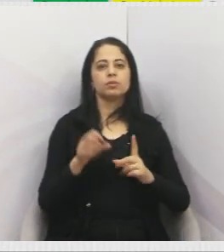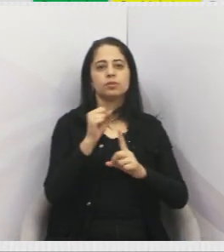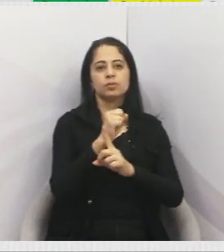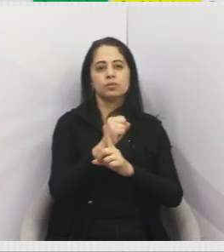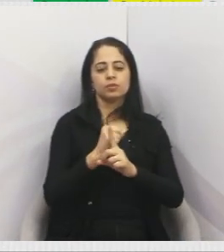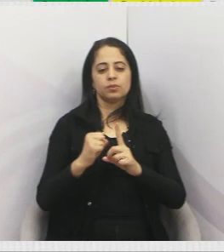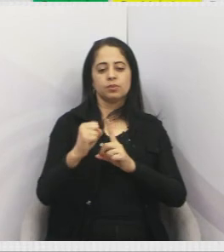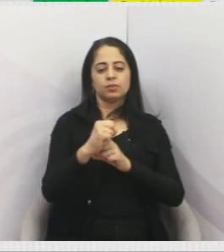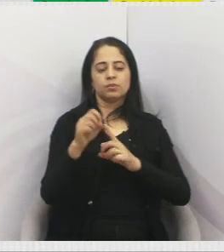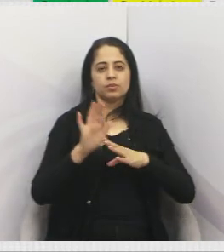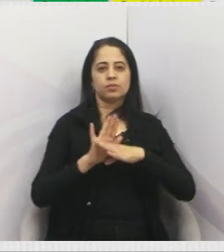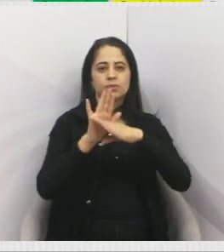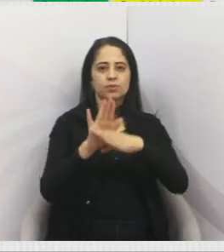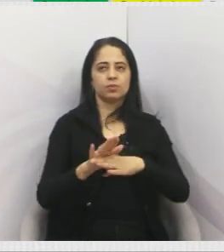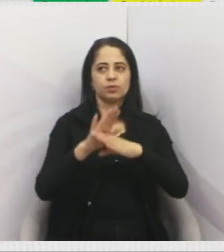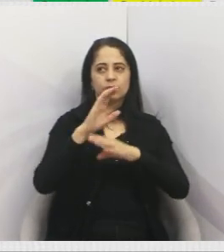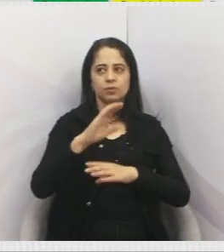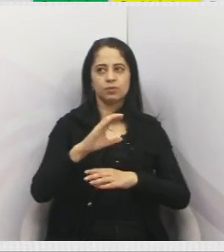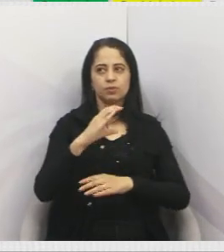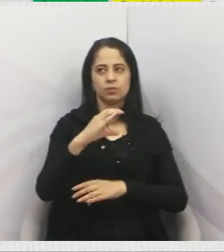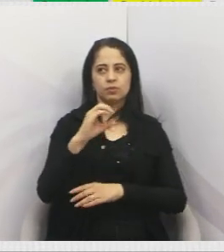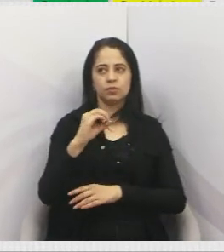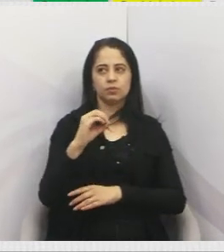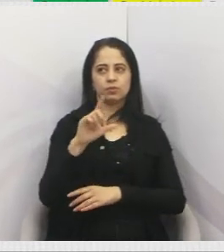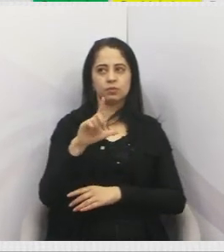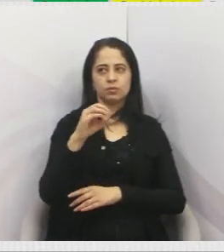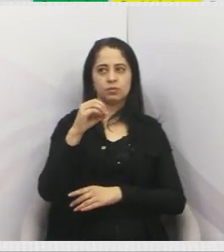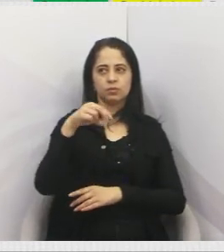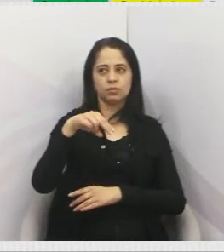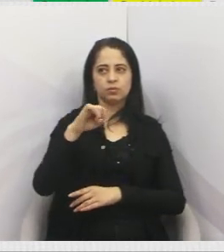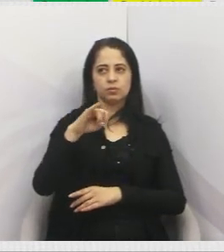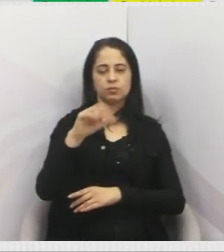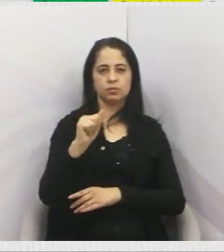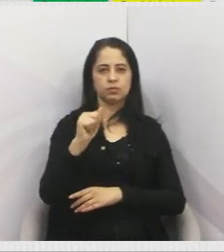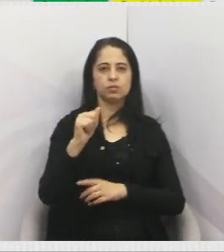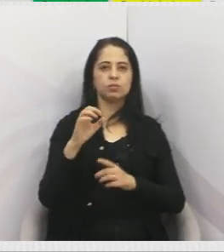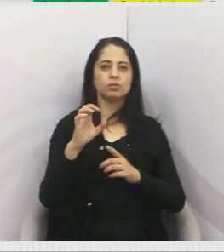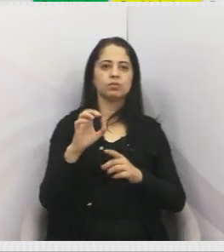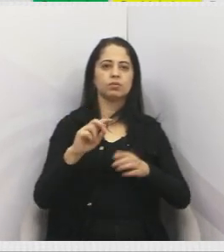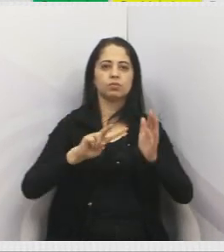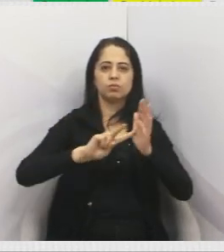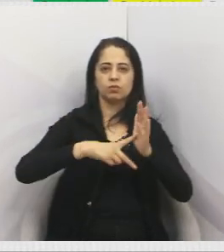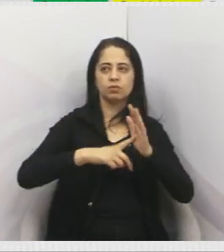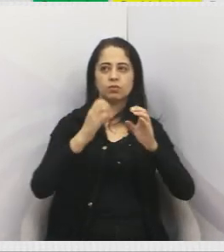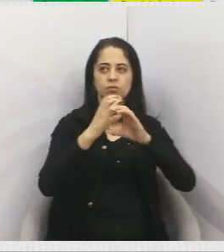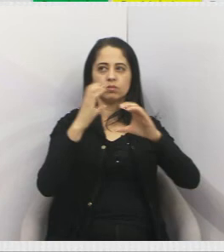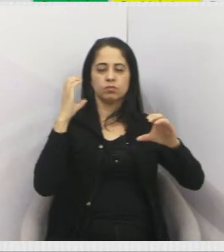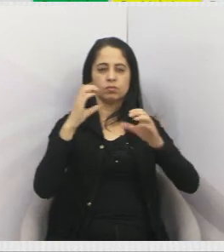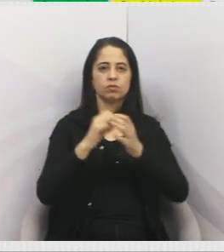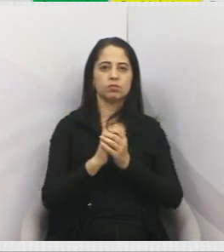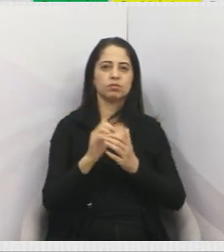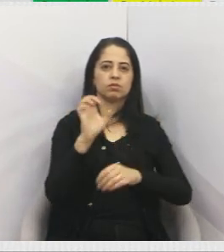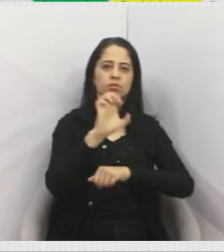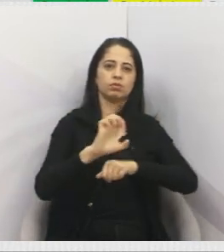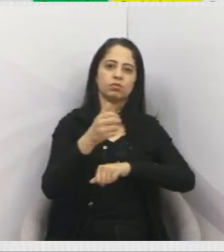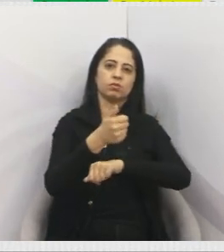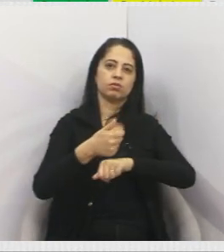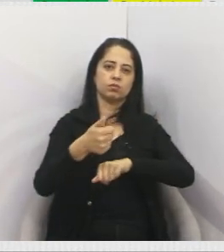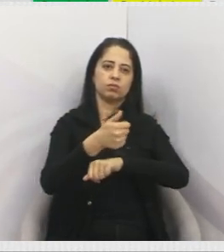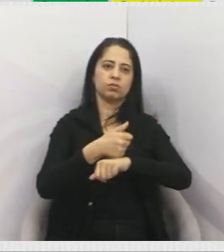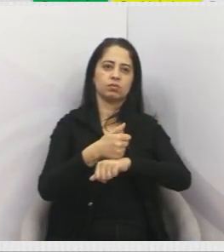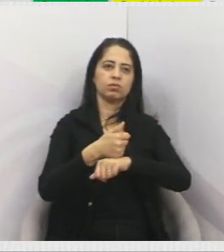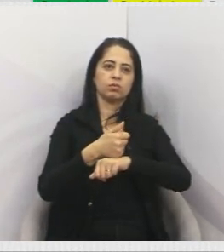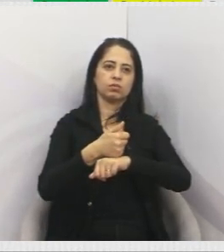Movimentos populares, moradores do Jardim Colônia, entidade de classe sindical, Sindicato dos Engenheiros, empresas ou entidades